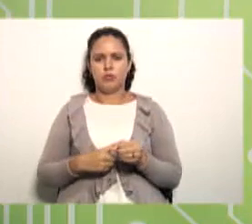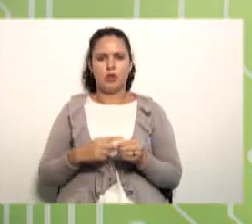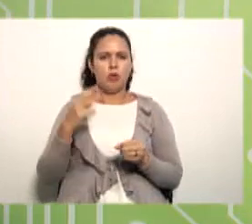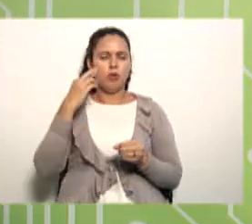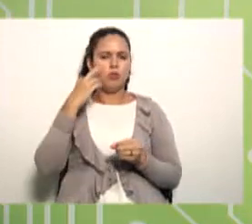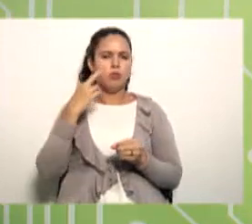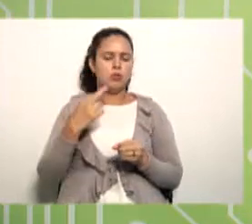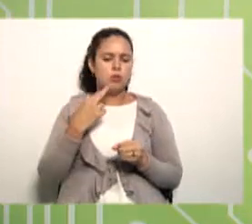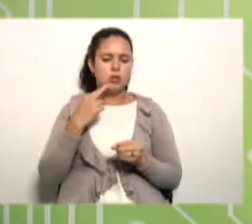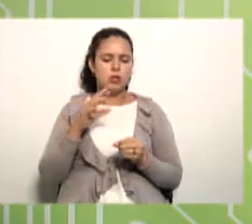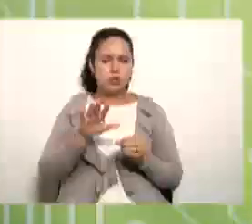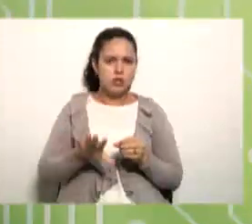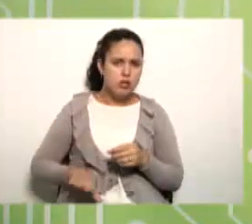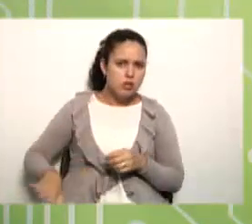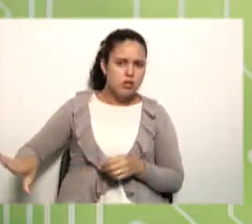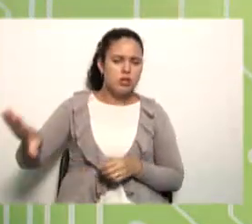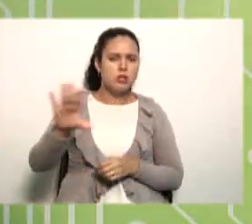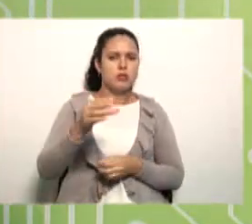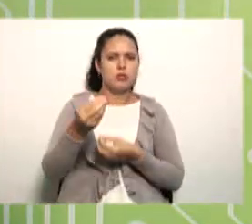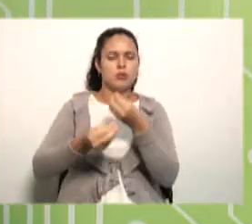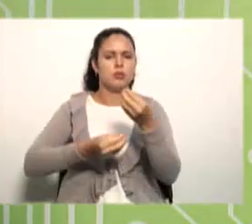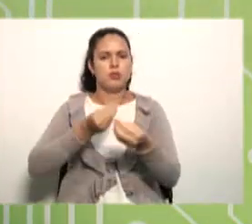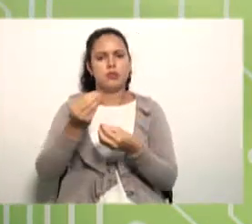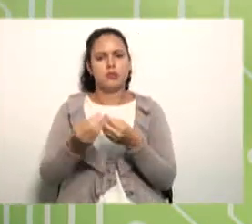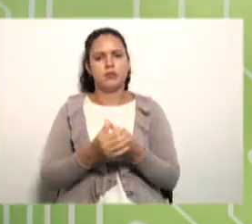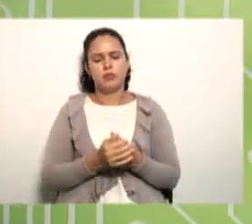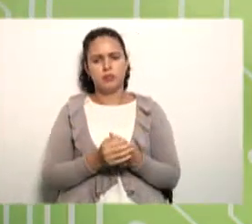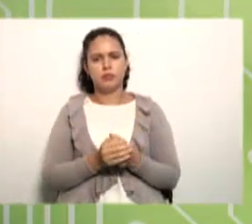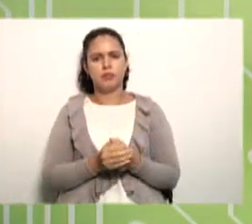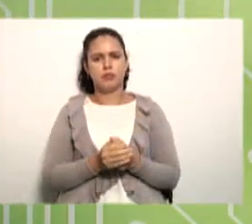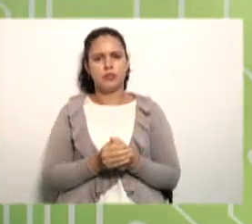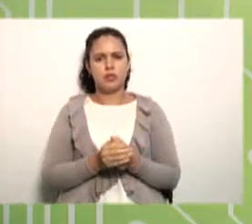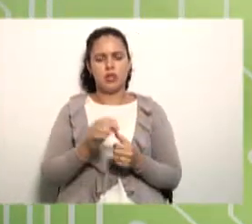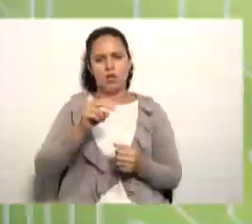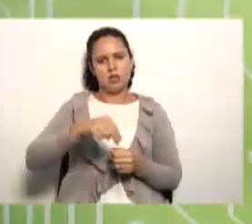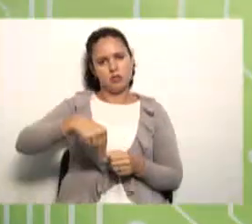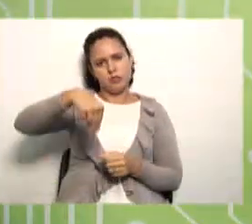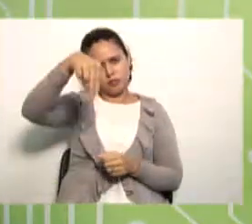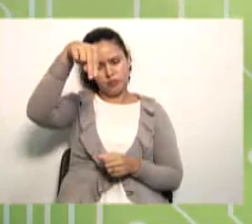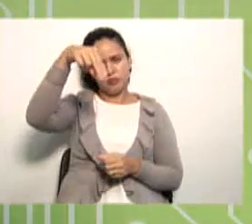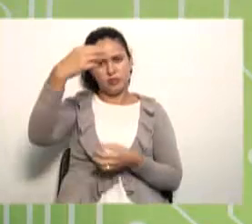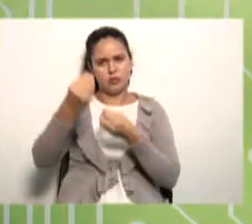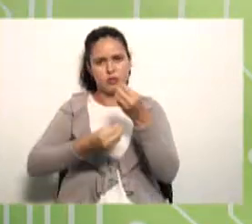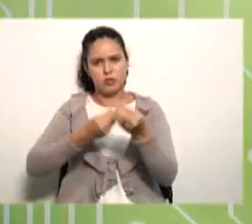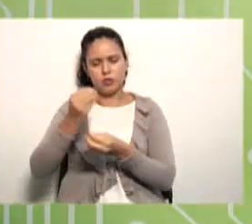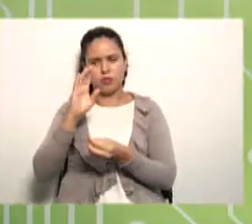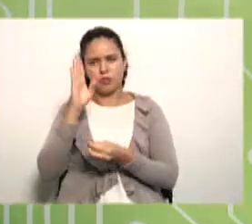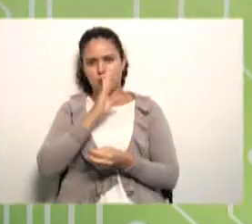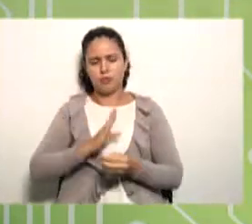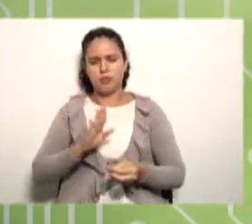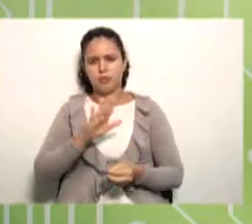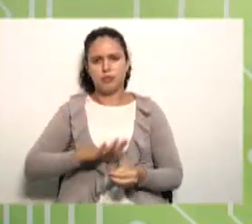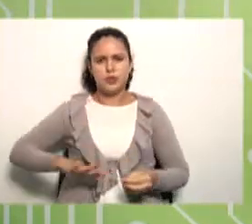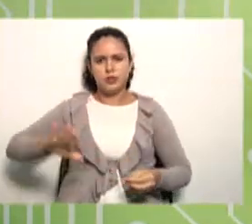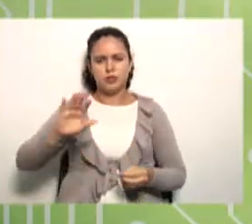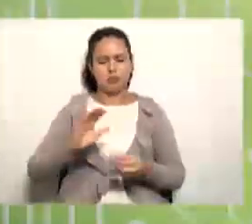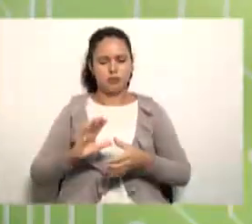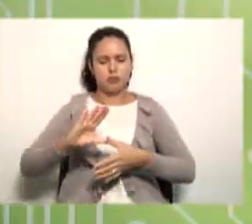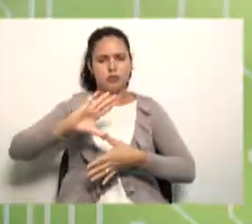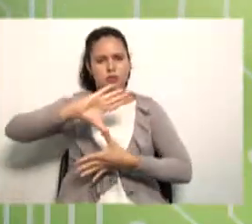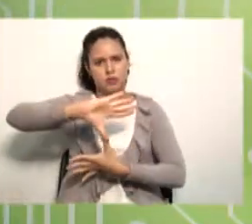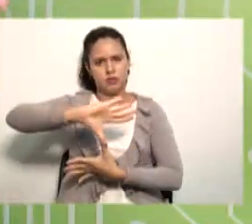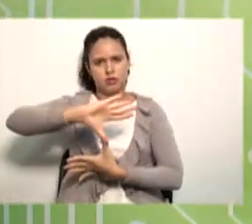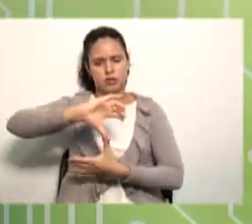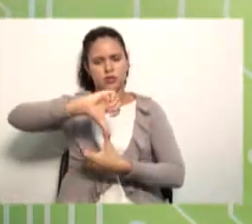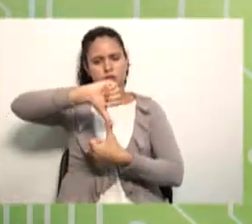estado de Rondônia, ela pode estar falando da realidade da região norte, ou do Brasil como um todo, da América Latina, das Américas,